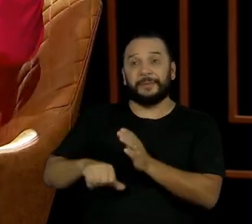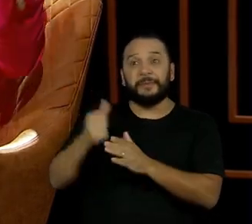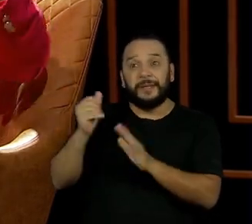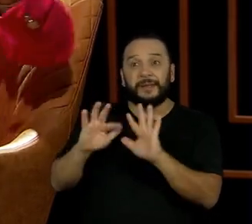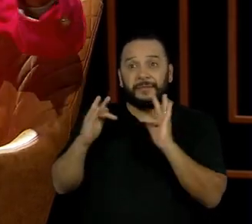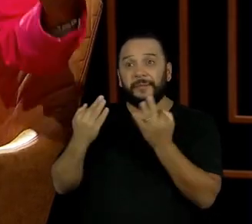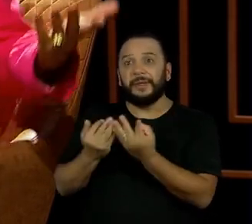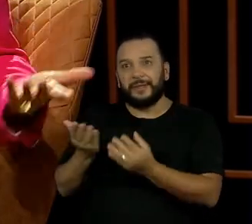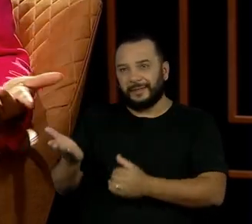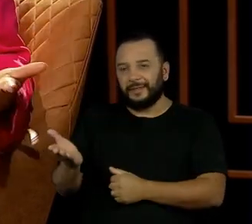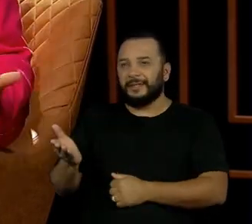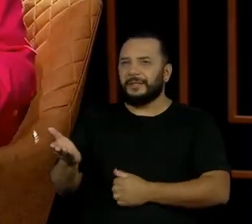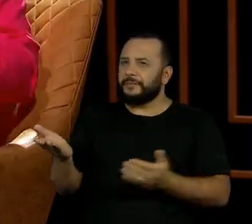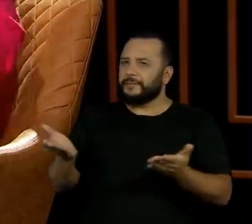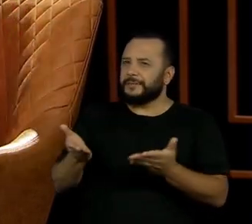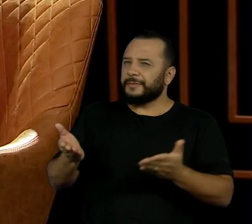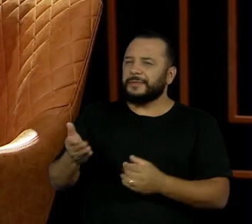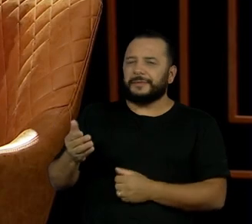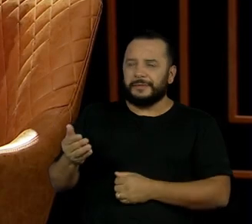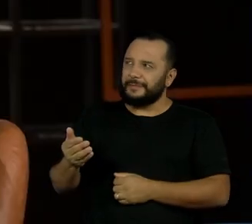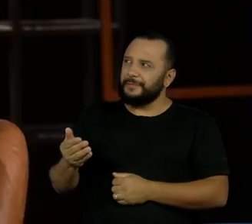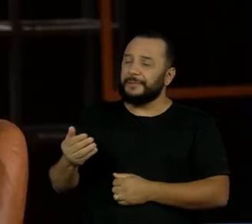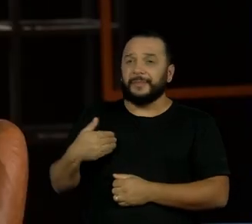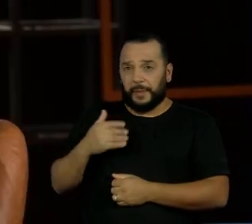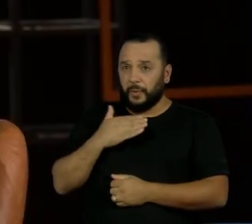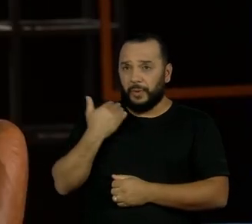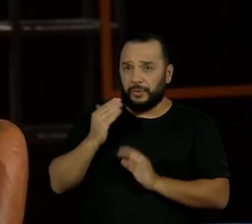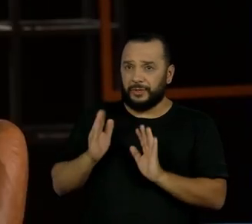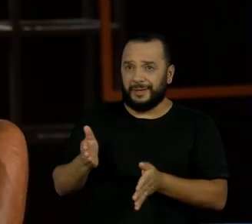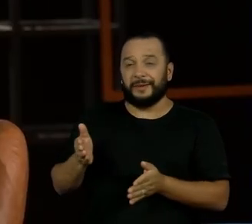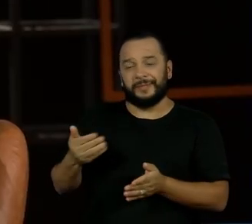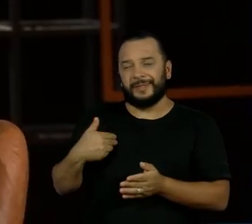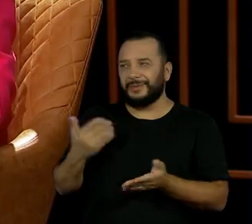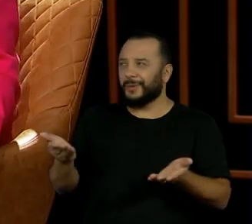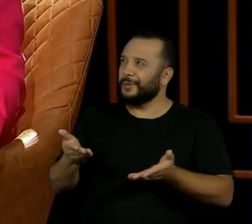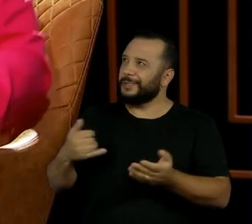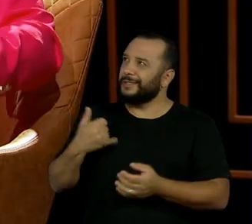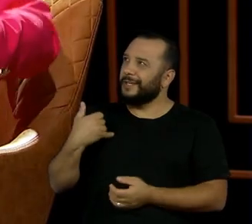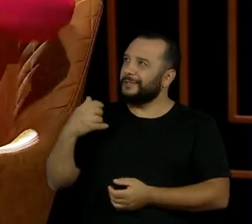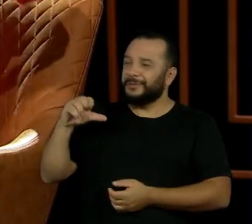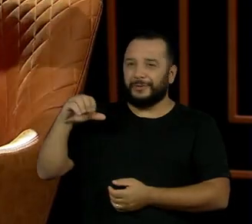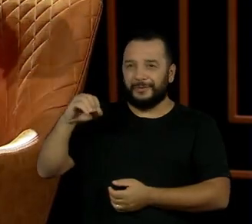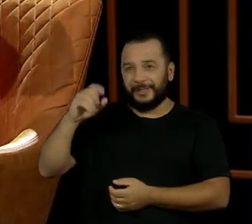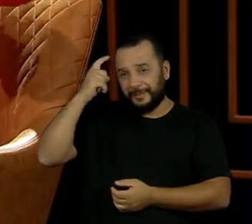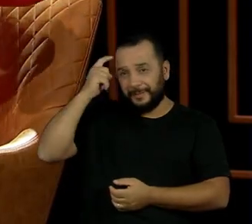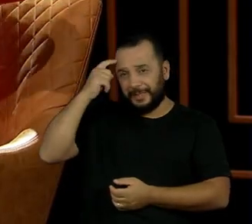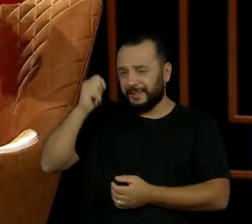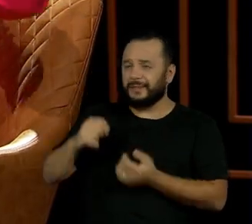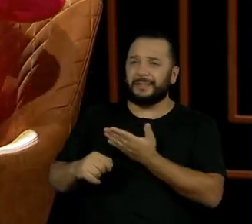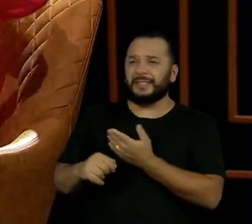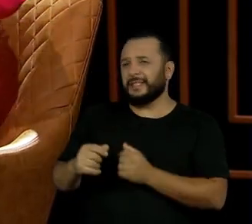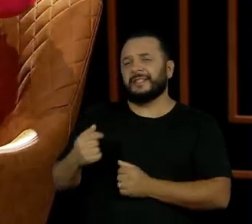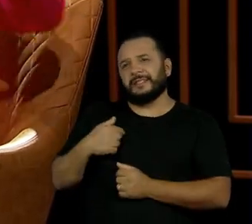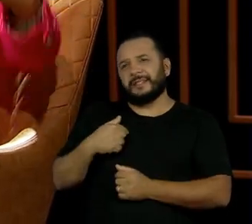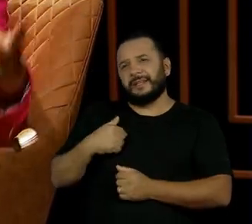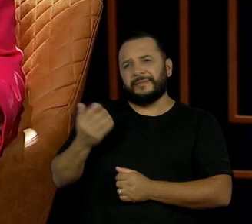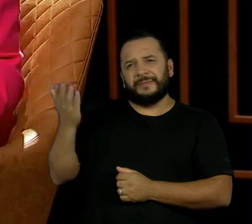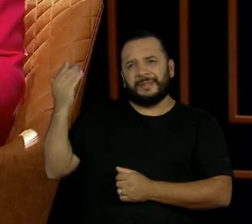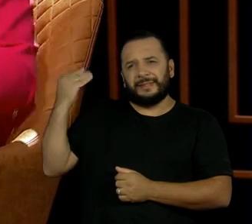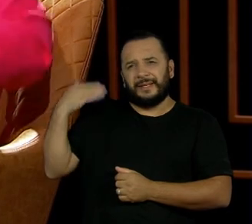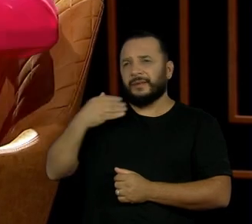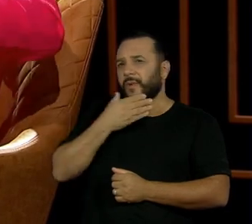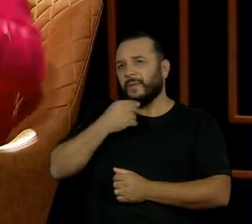hoje ele teria 90 anos Então imagina né naquela geração um cara negro chefe dos Engenheiros da